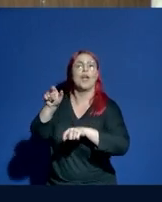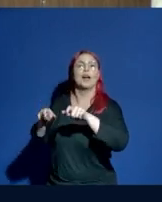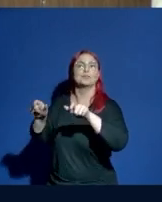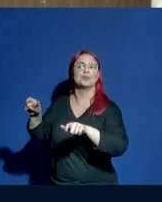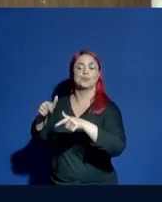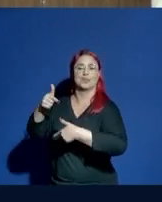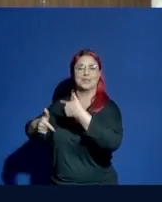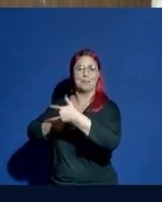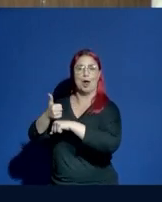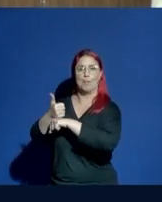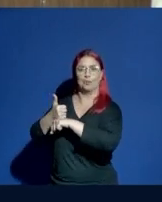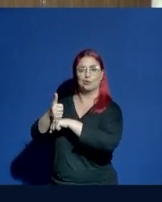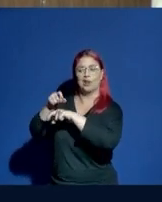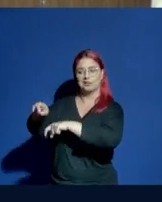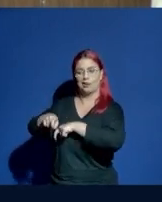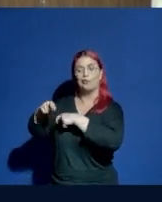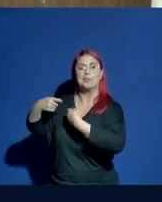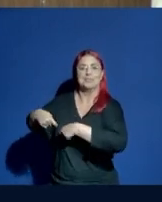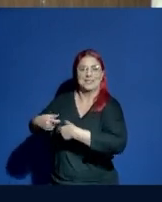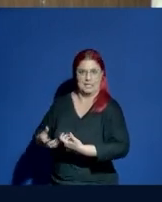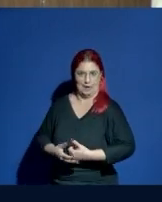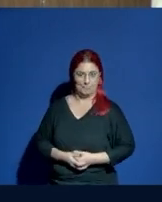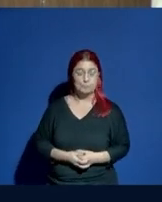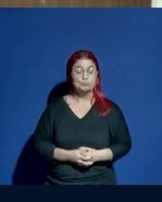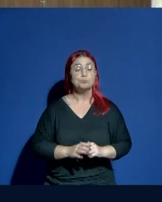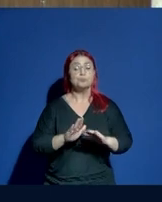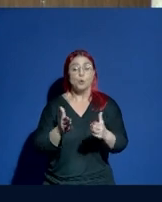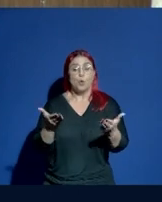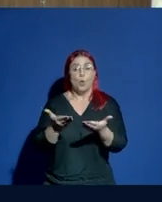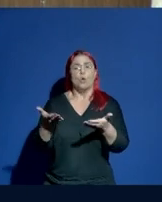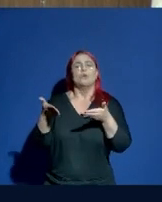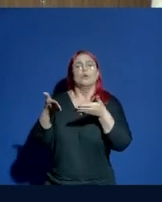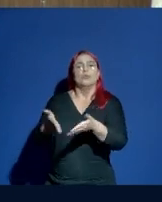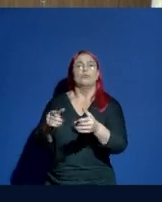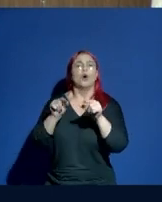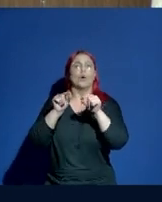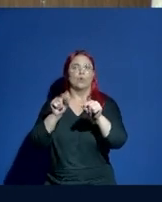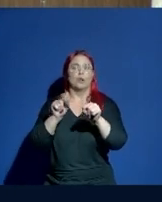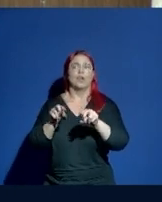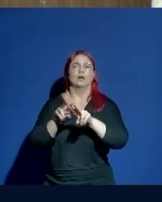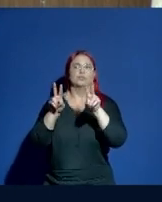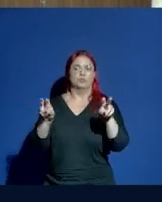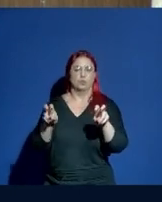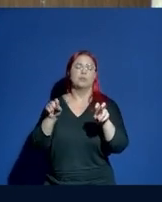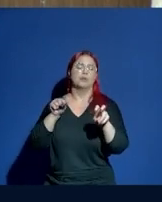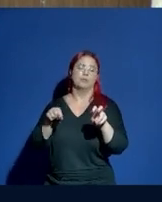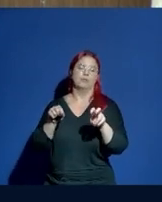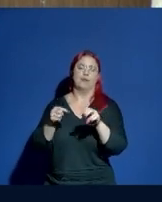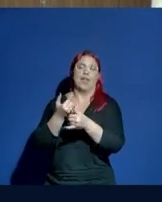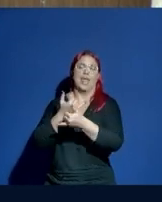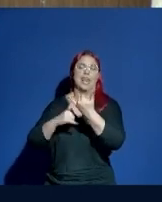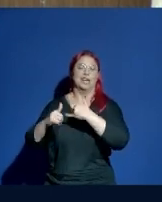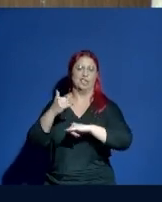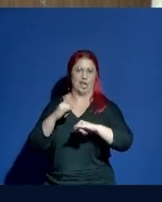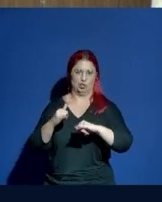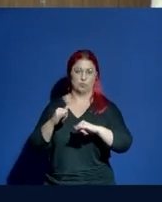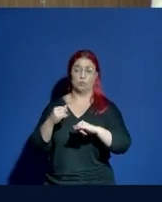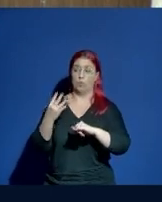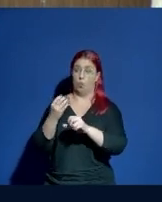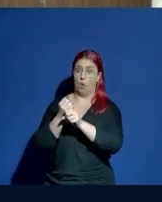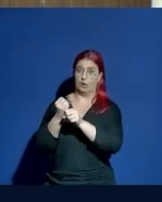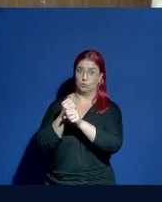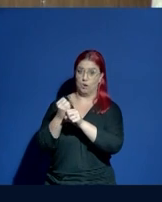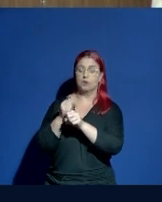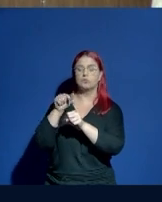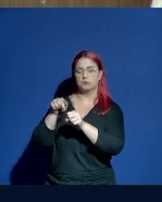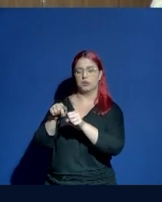lavouras E hoje nós temos um foco específico no setor sucro energético Nossa atuação nesses quatro anos tem